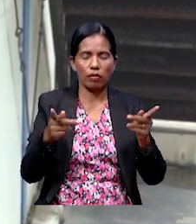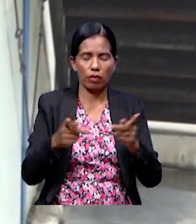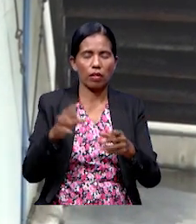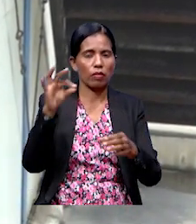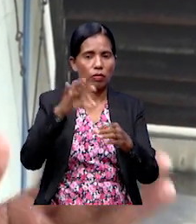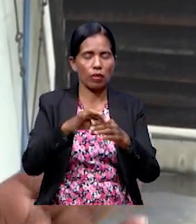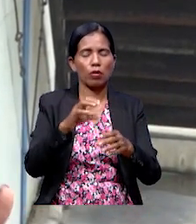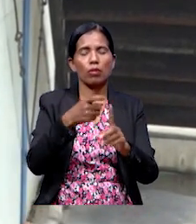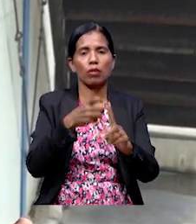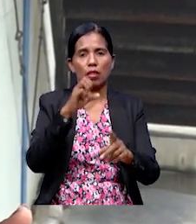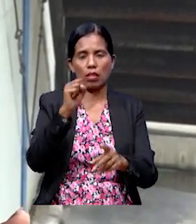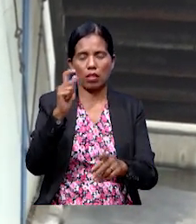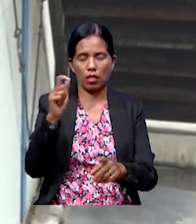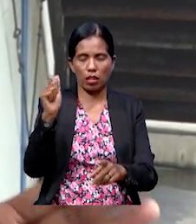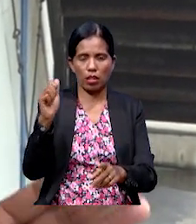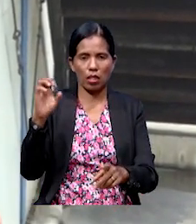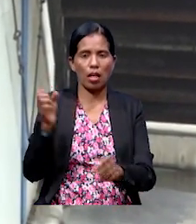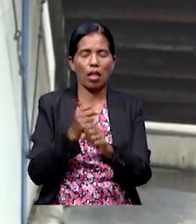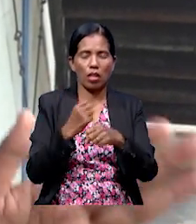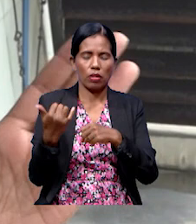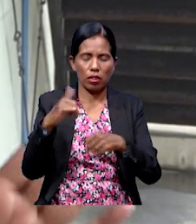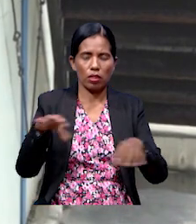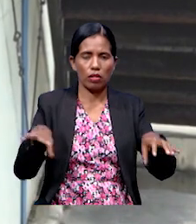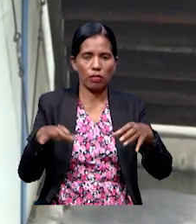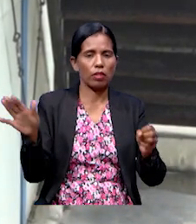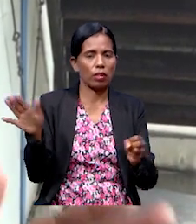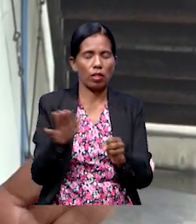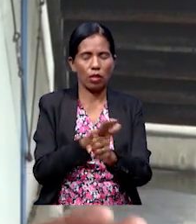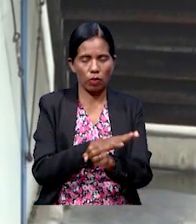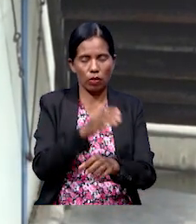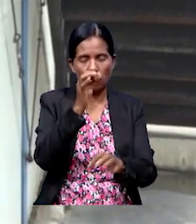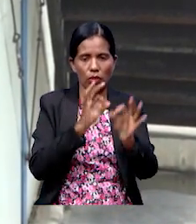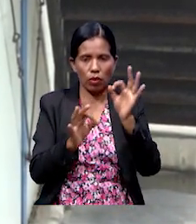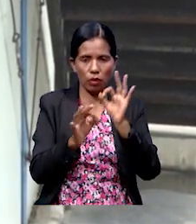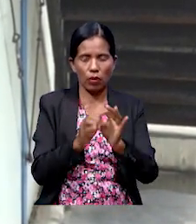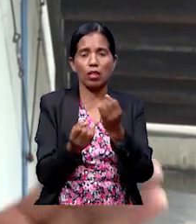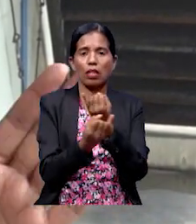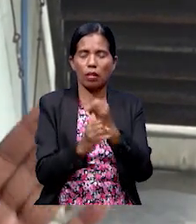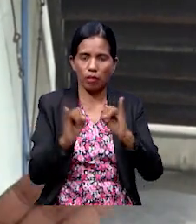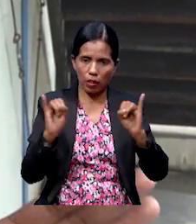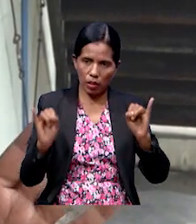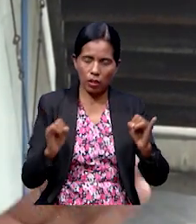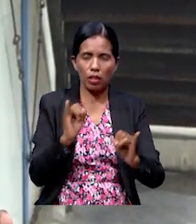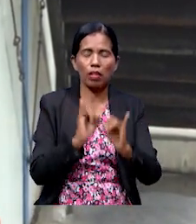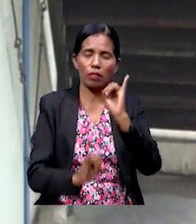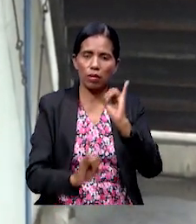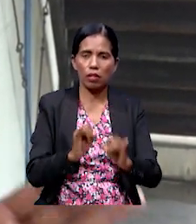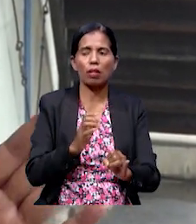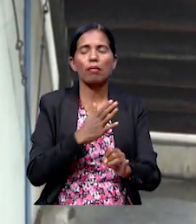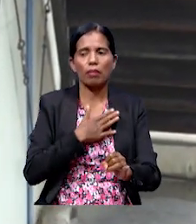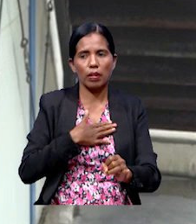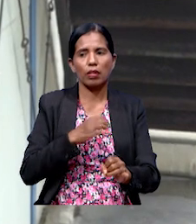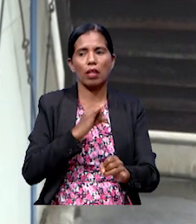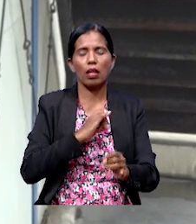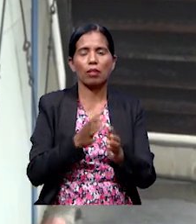votos sociais, atuhalo ser no serviço na cono, ho, imparcialidade, independência, ao favor, ao russo,